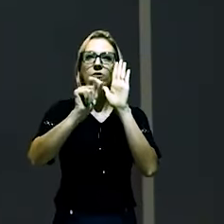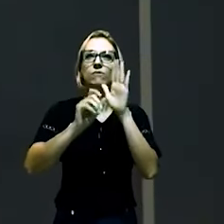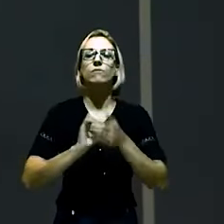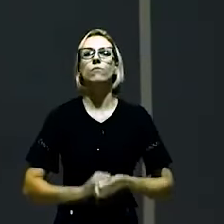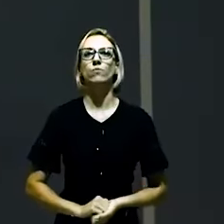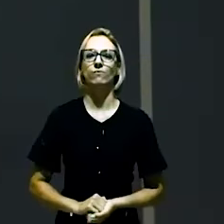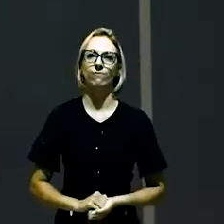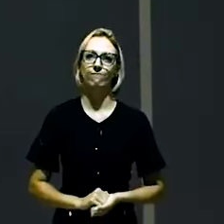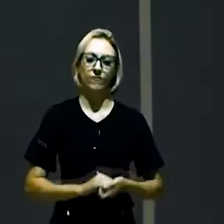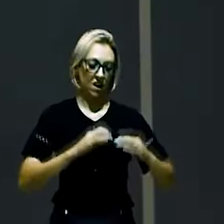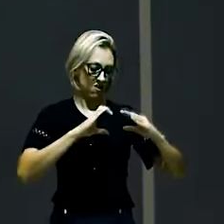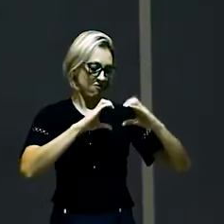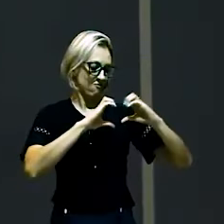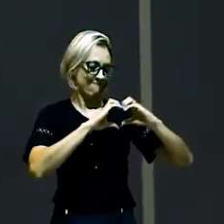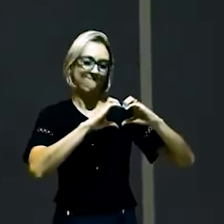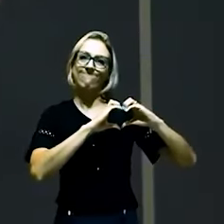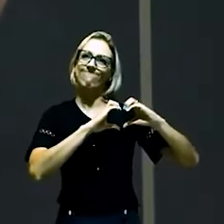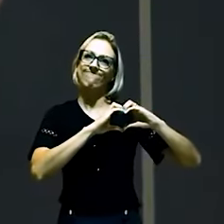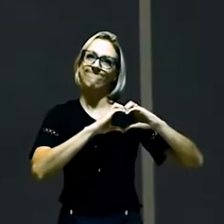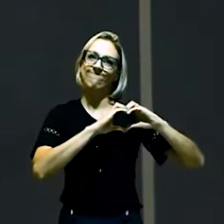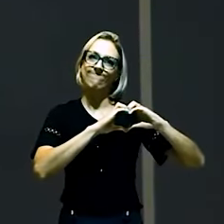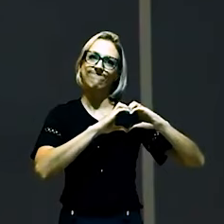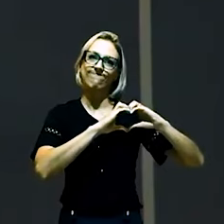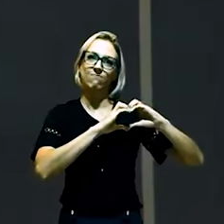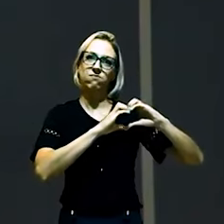foi corrompendo o coração de Salomão,